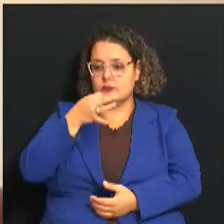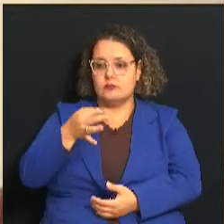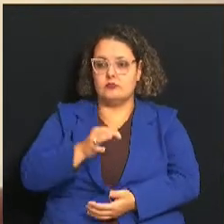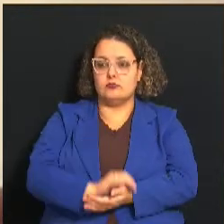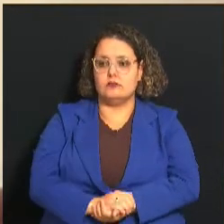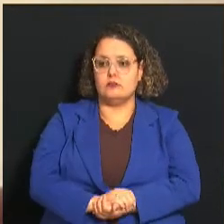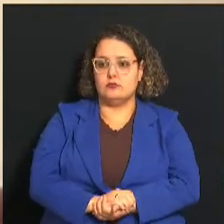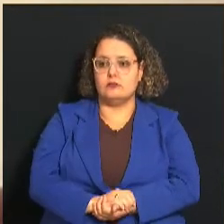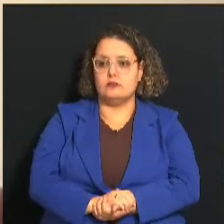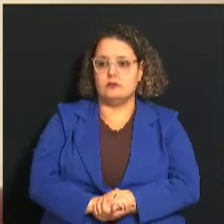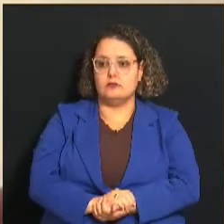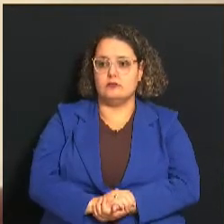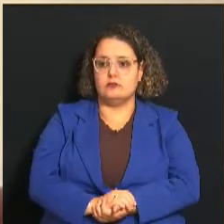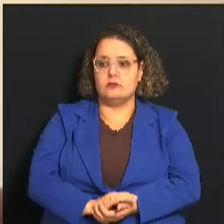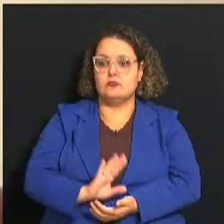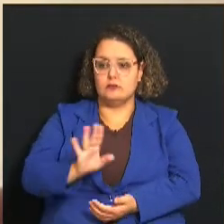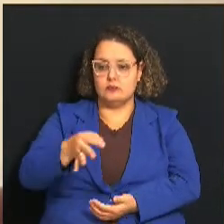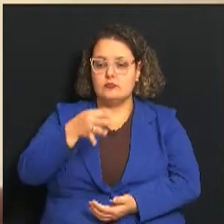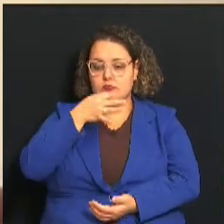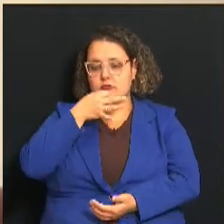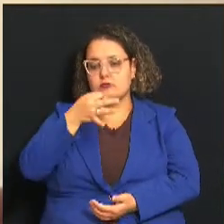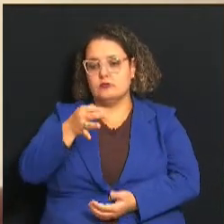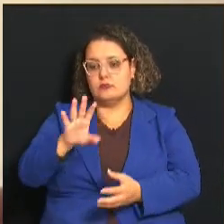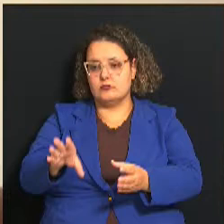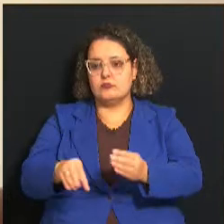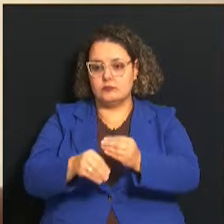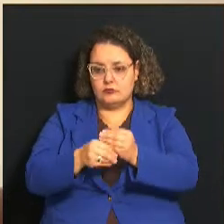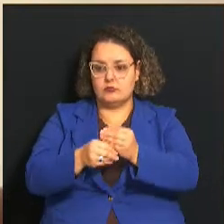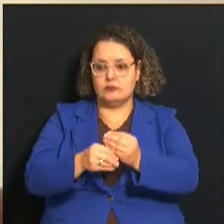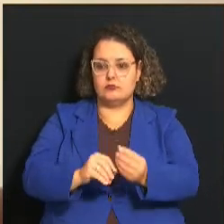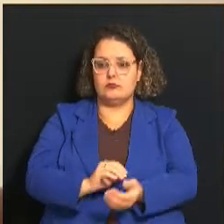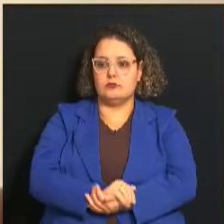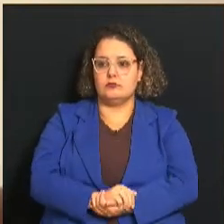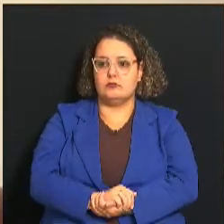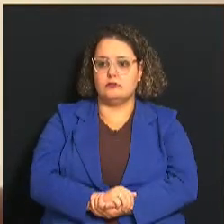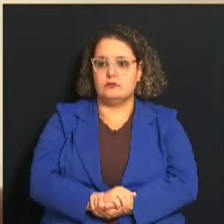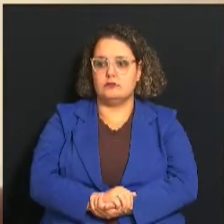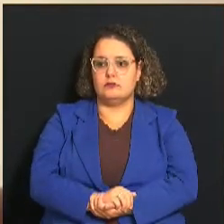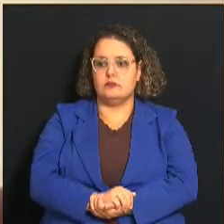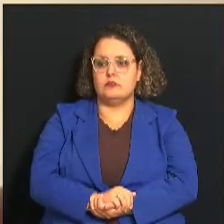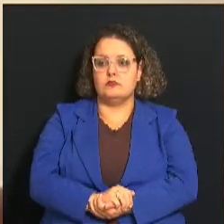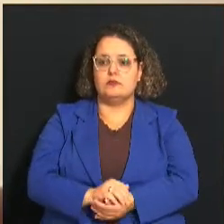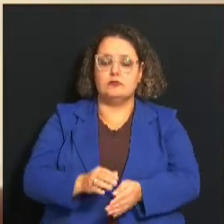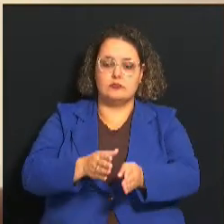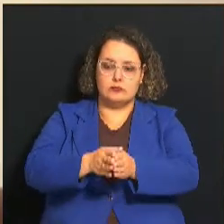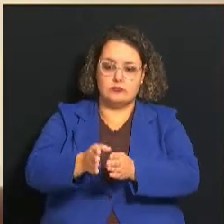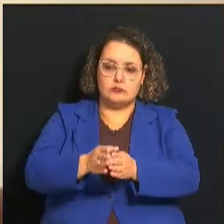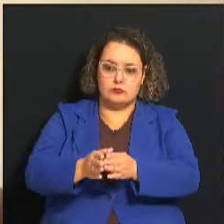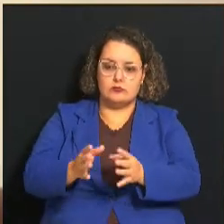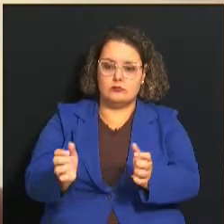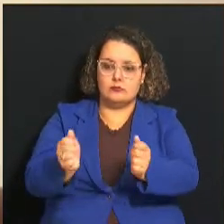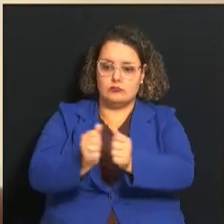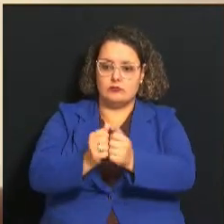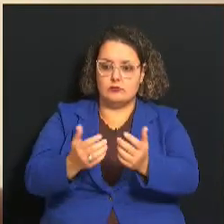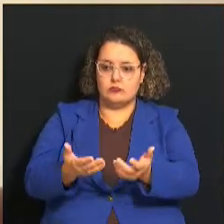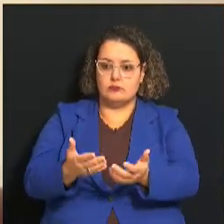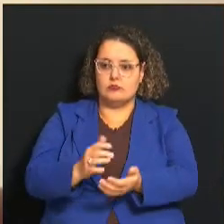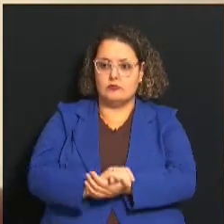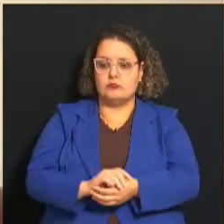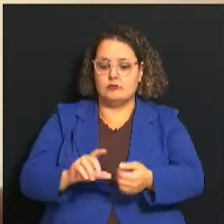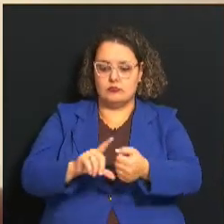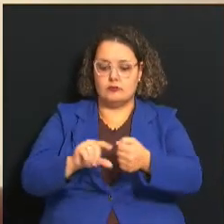já sugerir, então, que nós incluíssemos os conselhos aí correlatos aqui no inciso